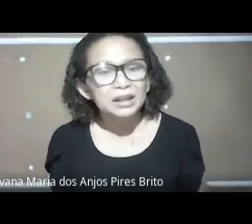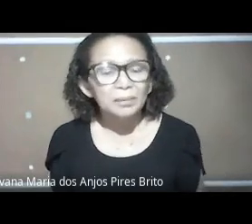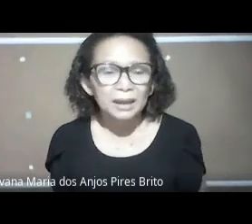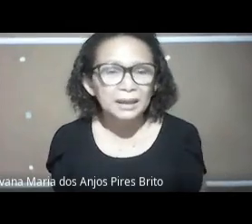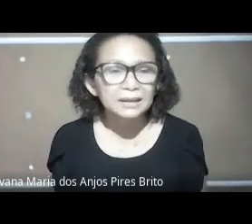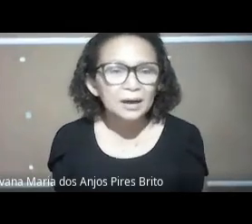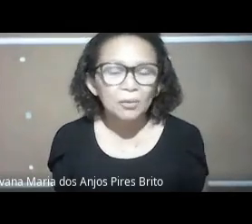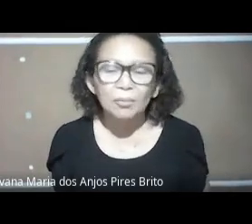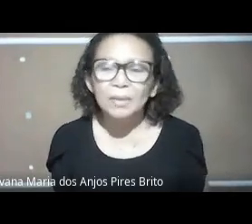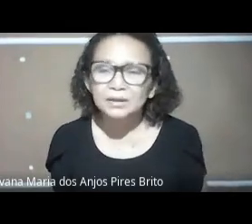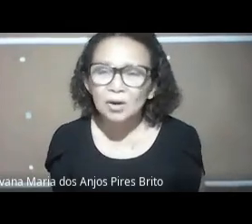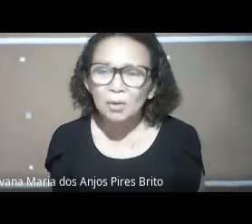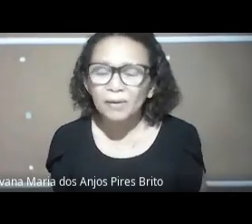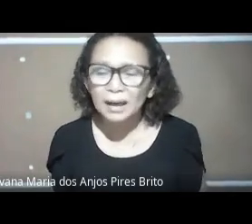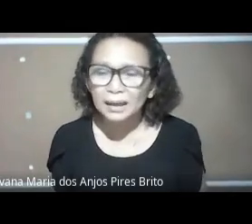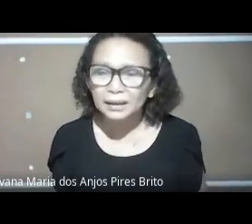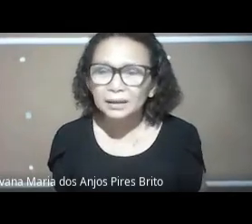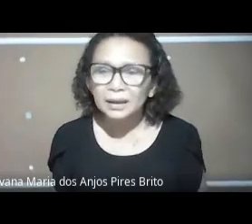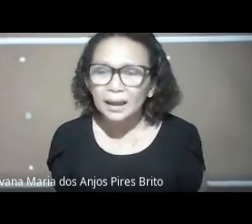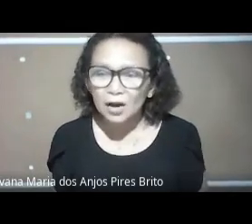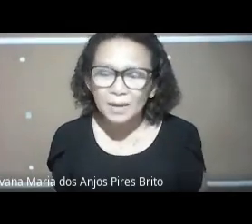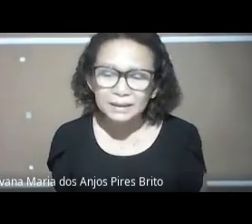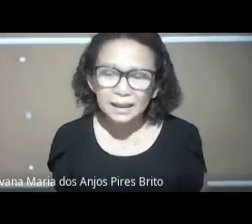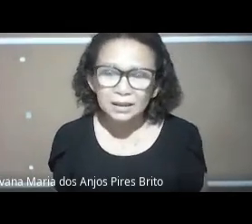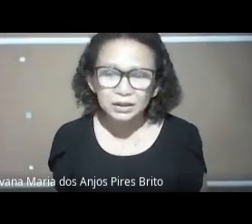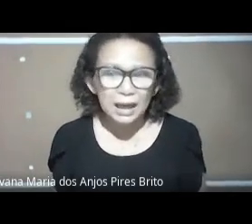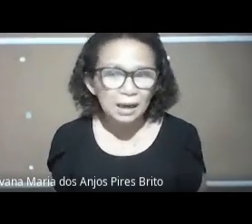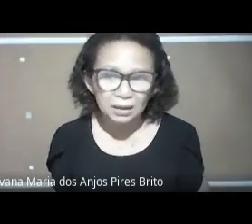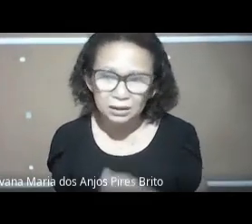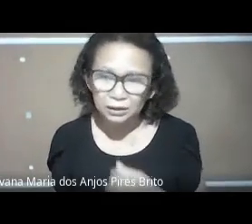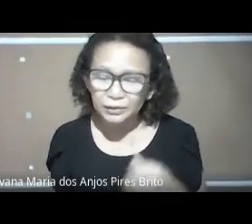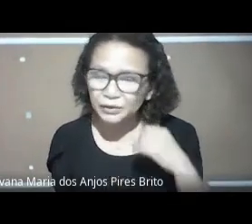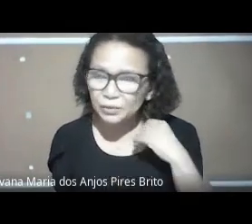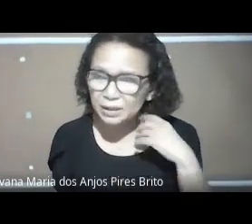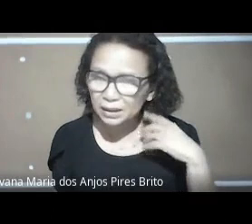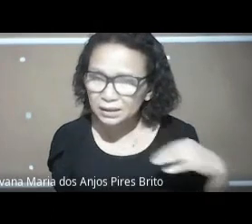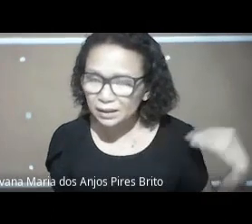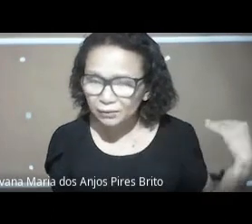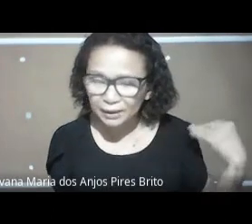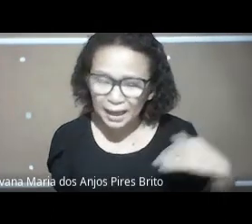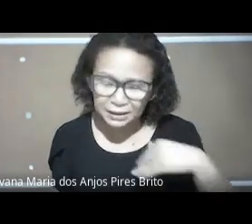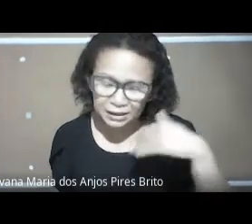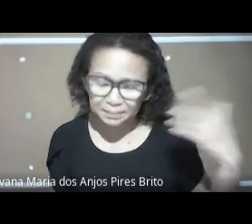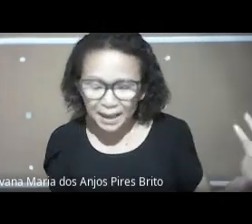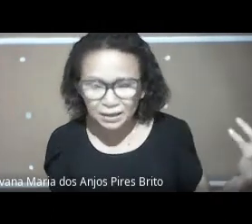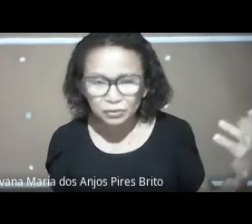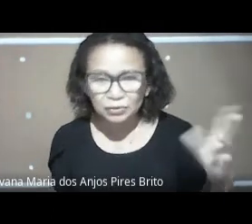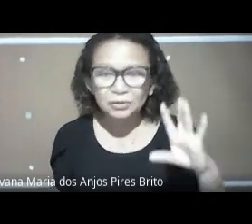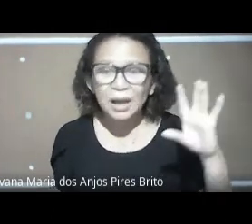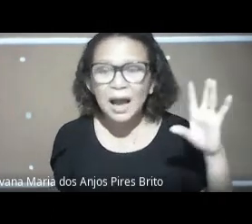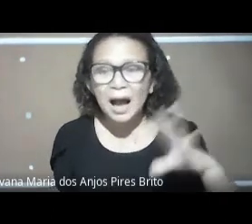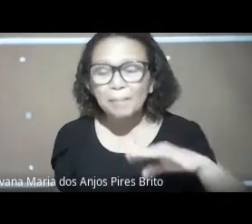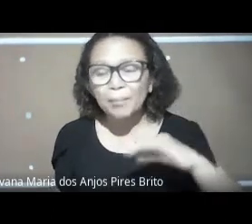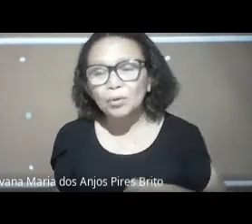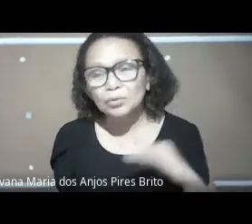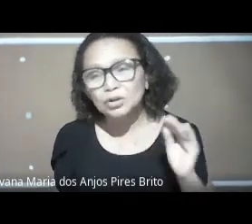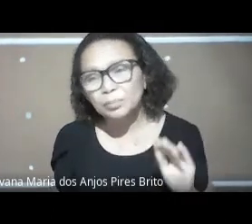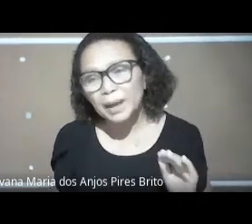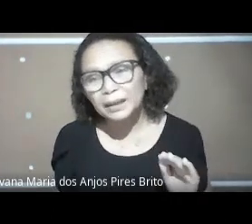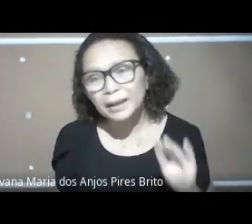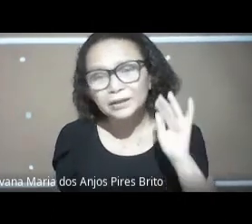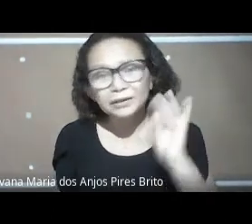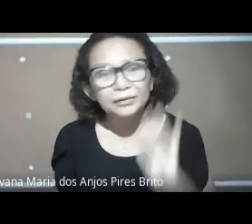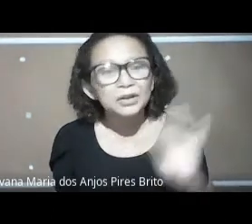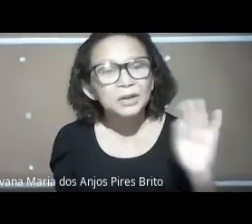Para que chame a atenção. Mas, como eu falei, em uma sala de aula, dificilmente eles irão ficar dispersos a ponto